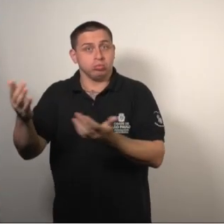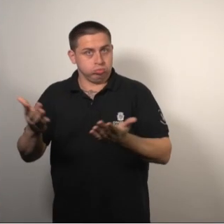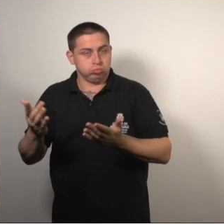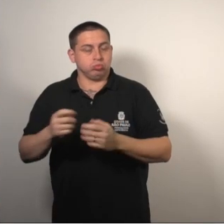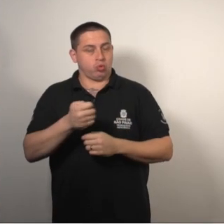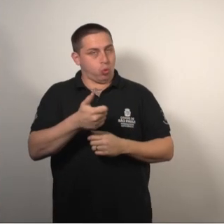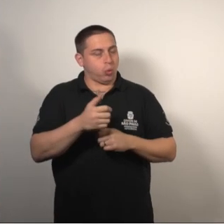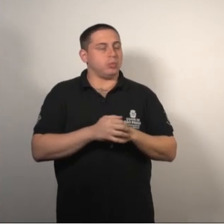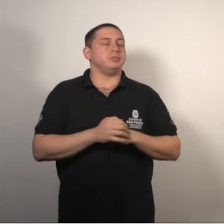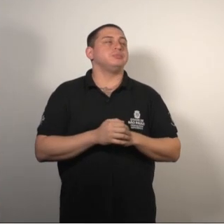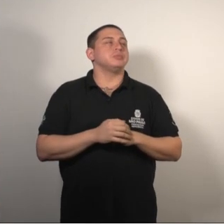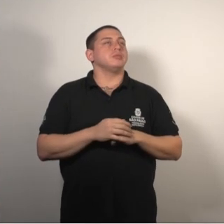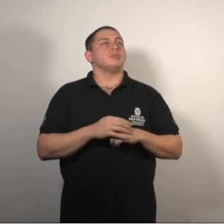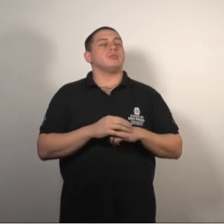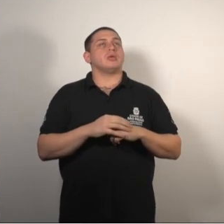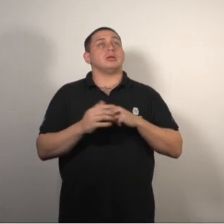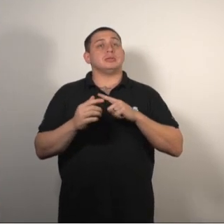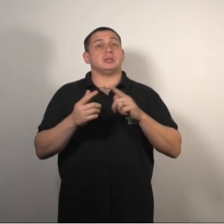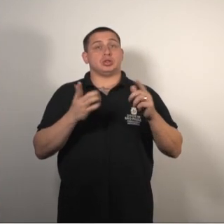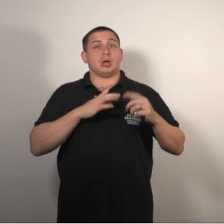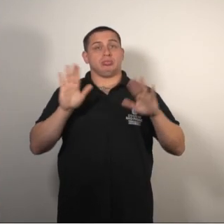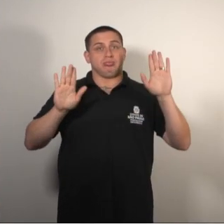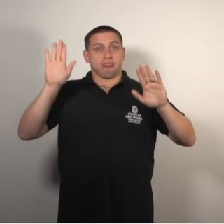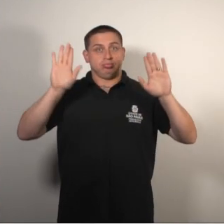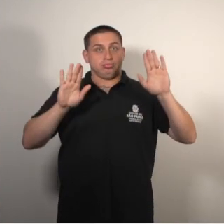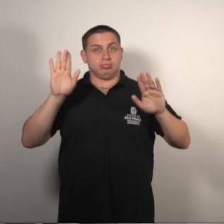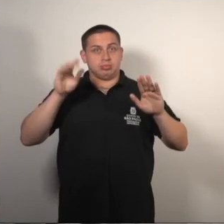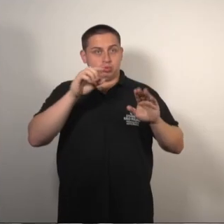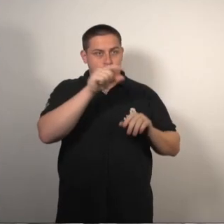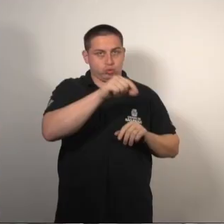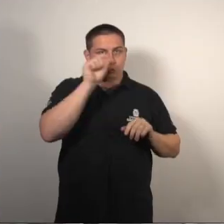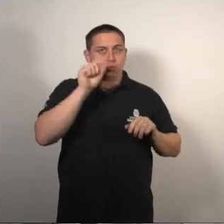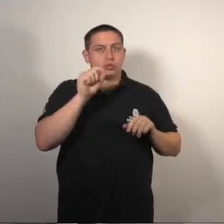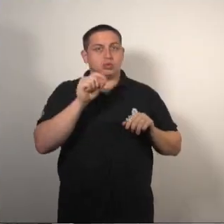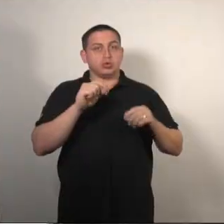ainda licitação para mais 22 obras estruturais de manutenção.